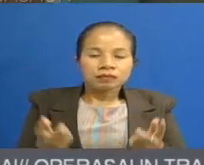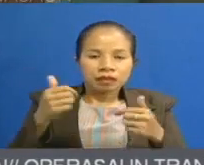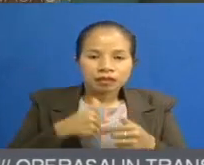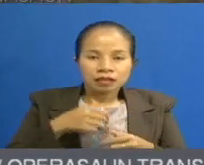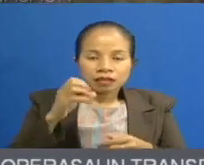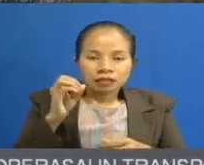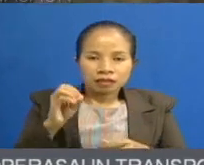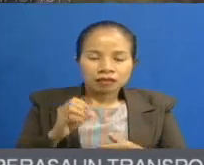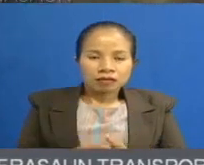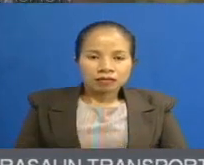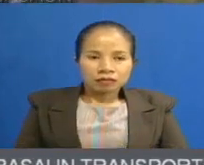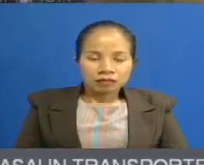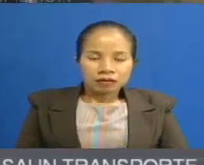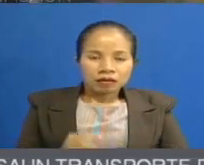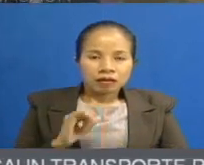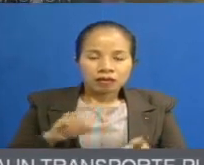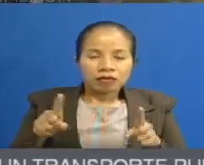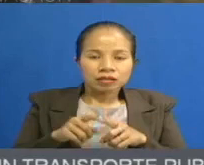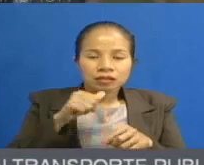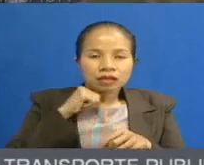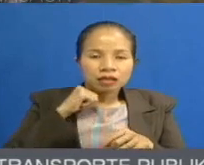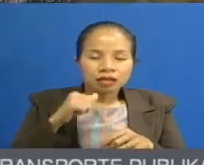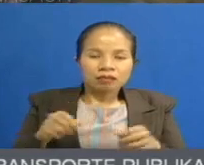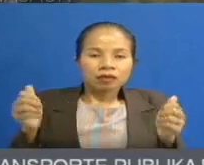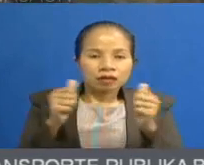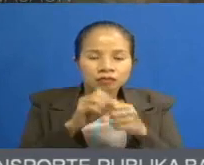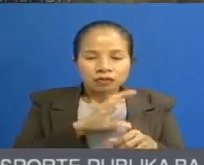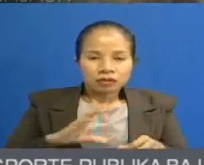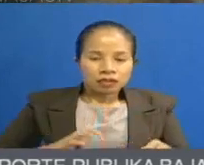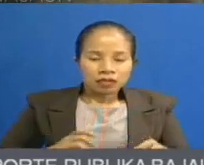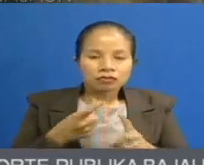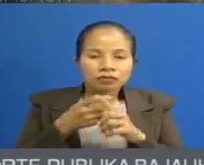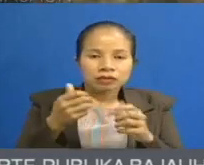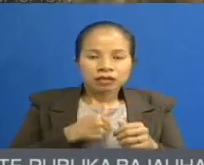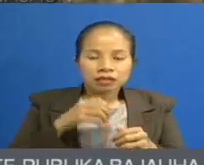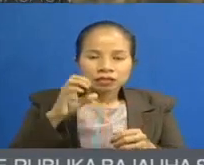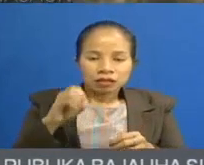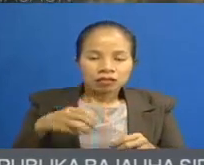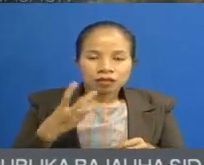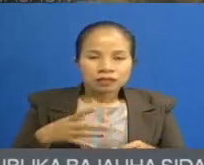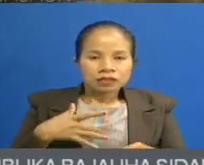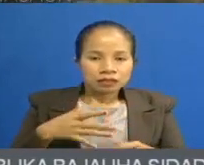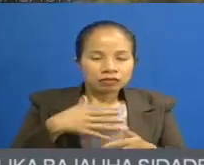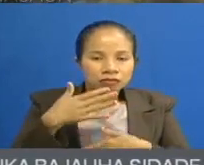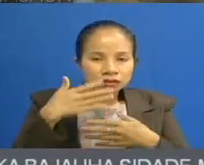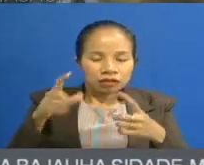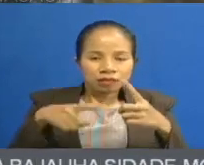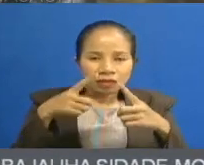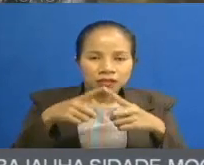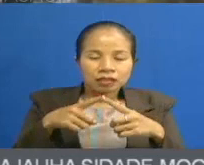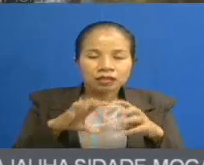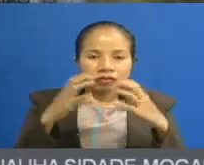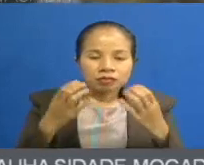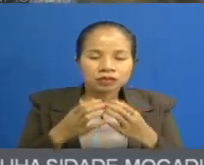ainaru. Hanulera amo paroko hamoto ko sarani siroto paroko ainaru niang. Ami sinti contente bahira